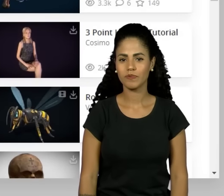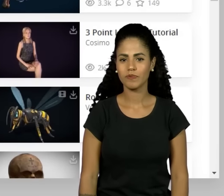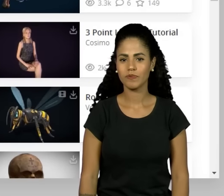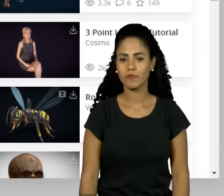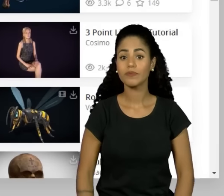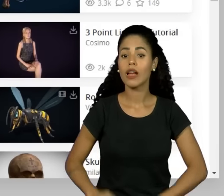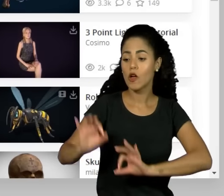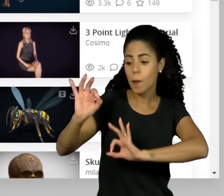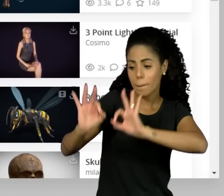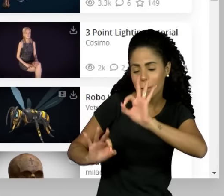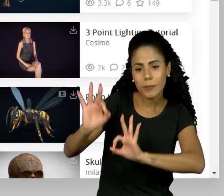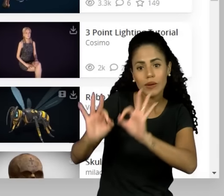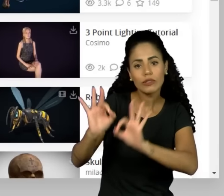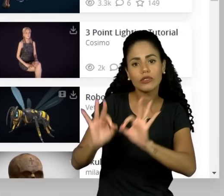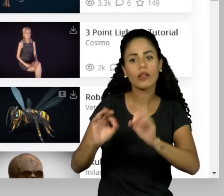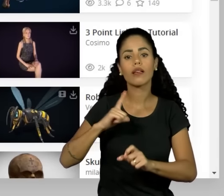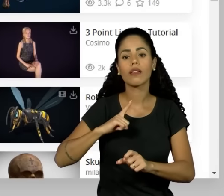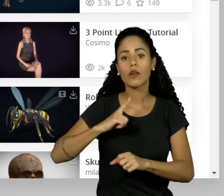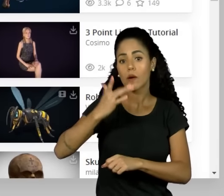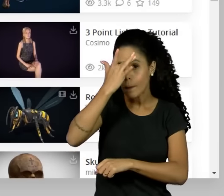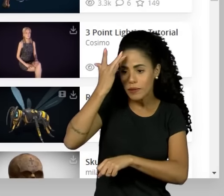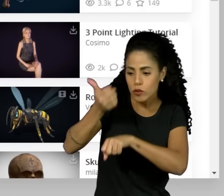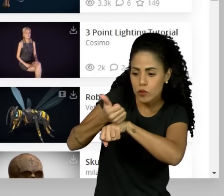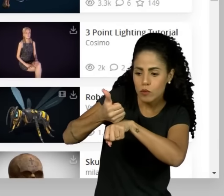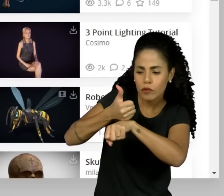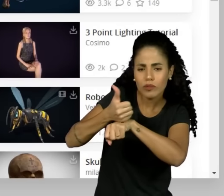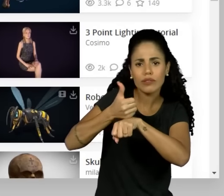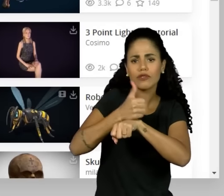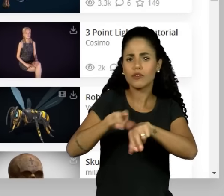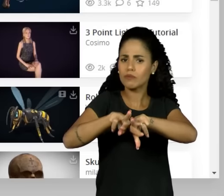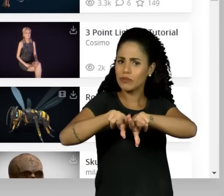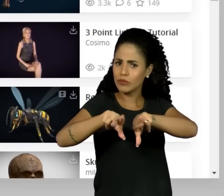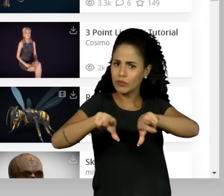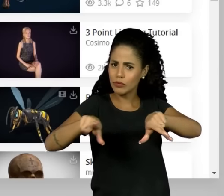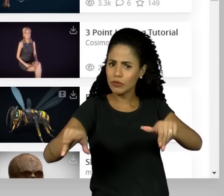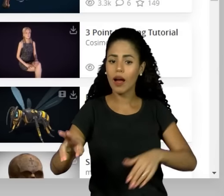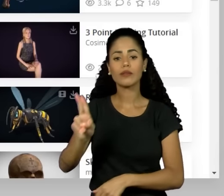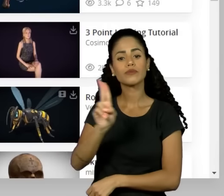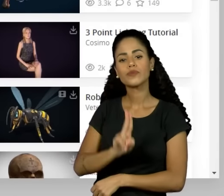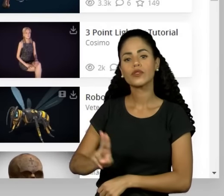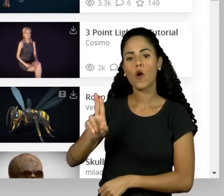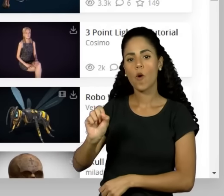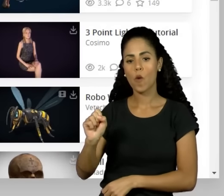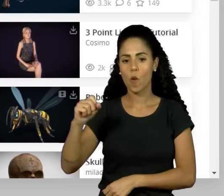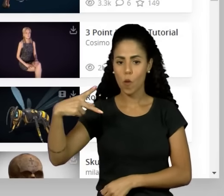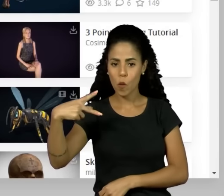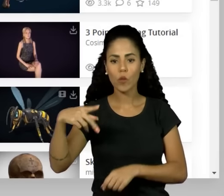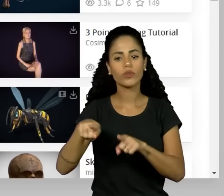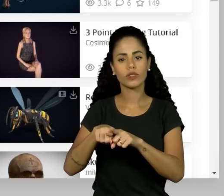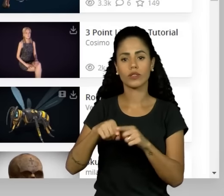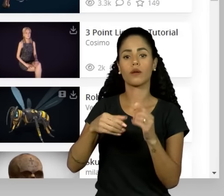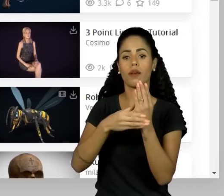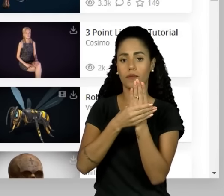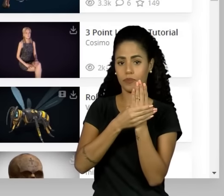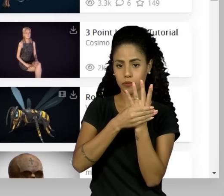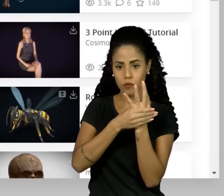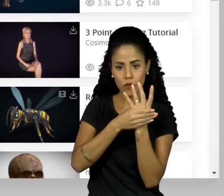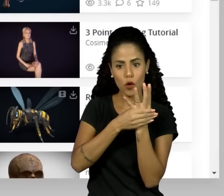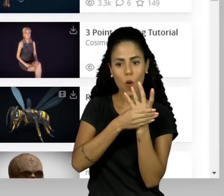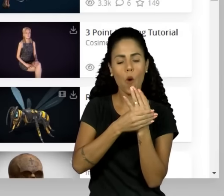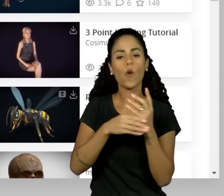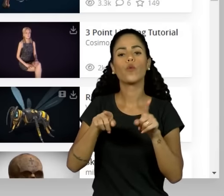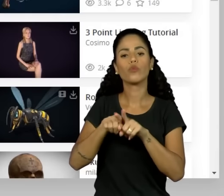O projeto inédito envolveu profissionais de diversas instituições, como as universidades de São Paulo, a Federal de